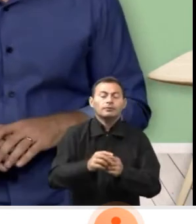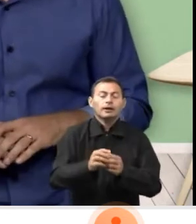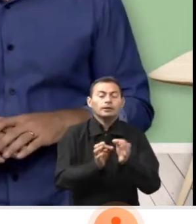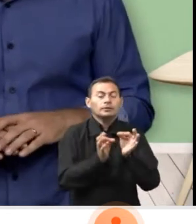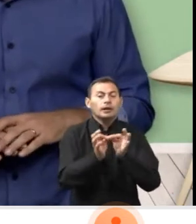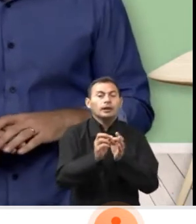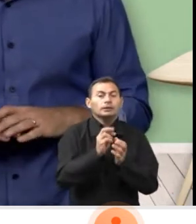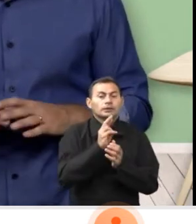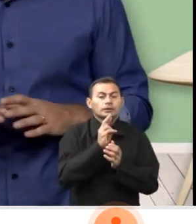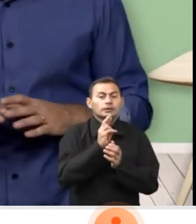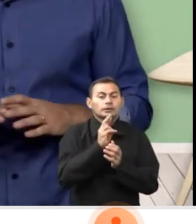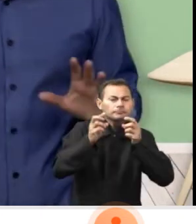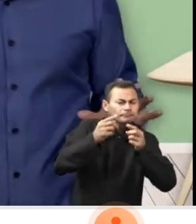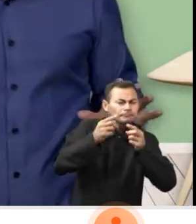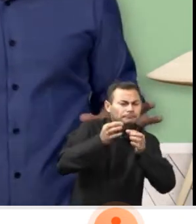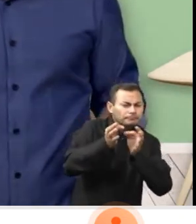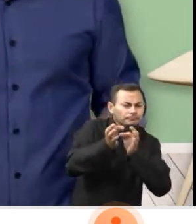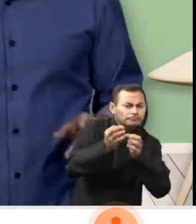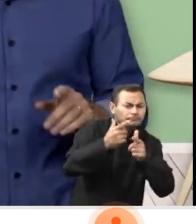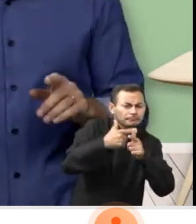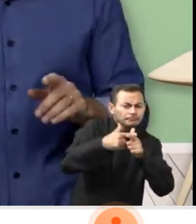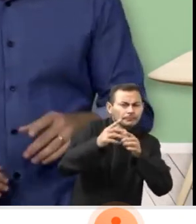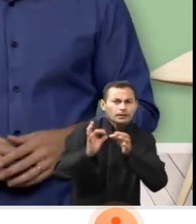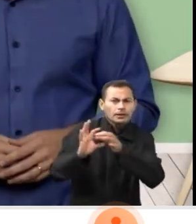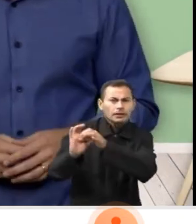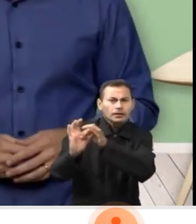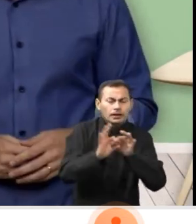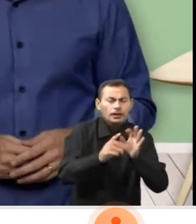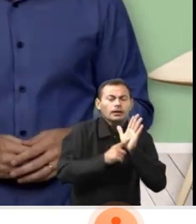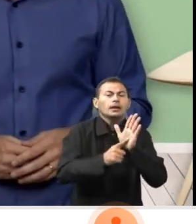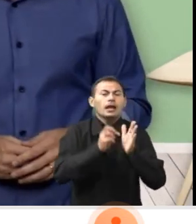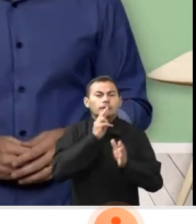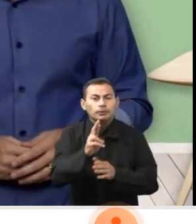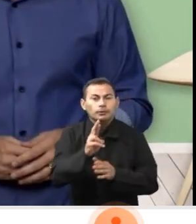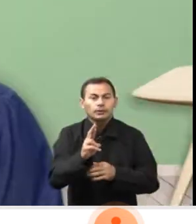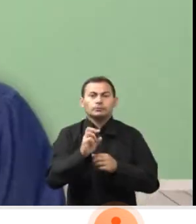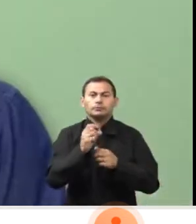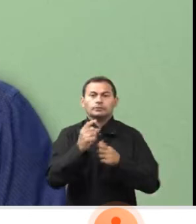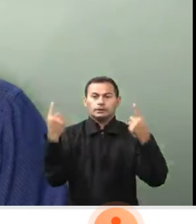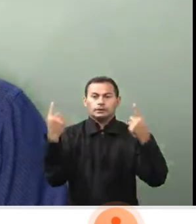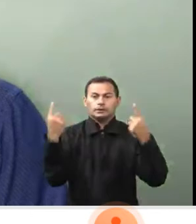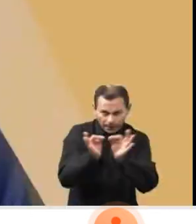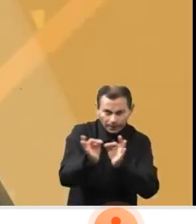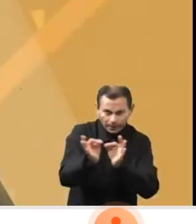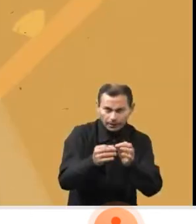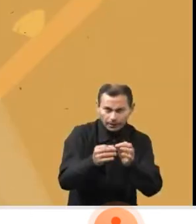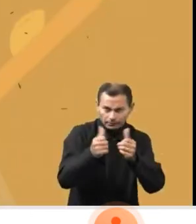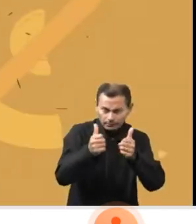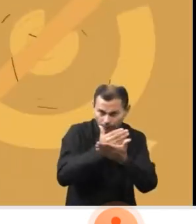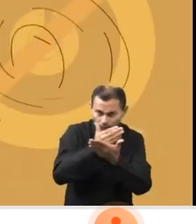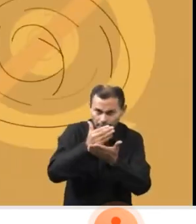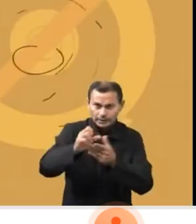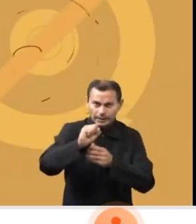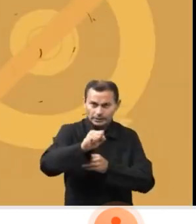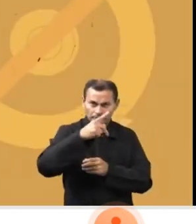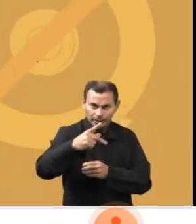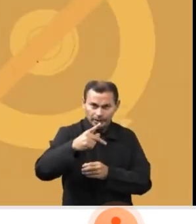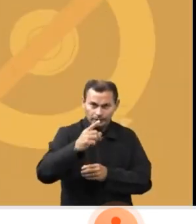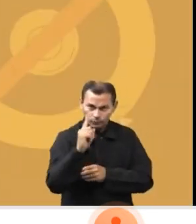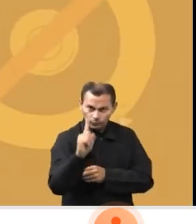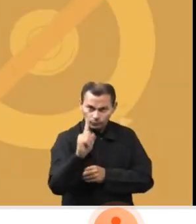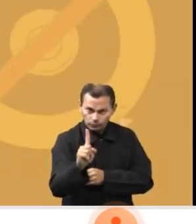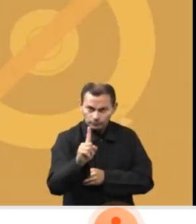contexto apresentado para então solucionar o desafio. Preparado para começar a SP1?